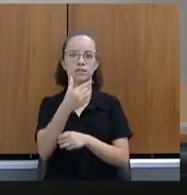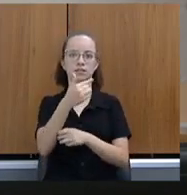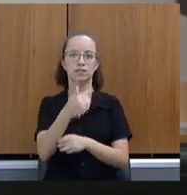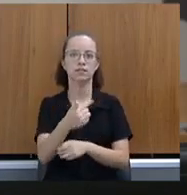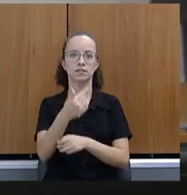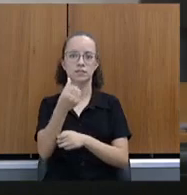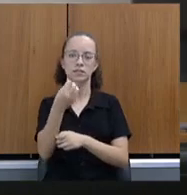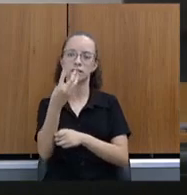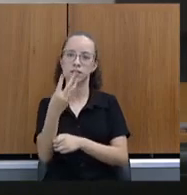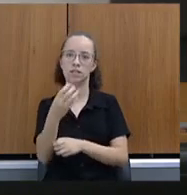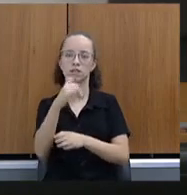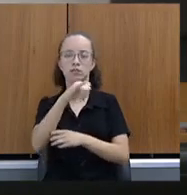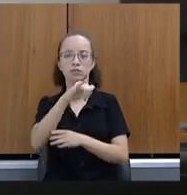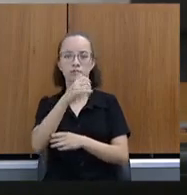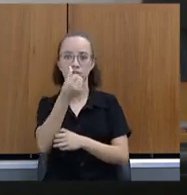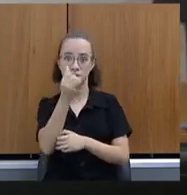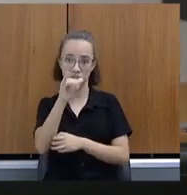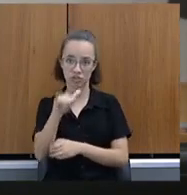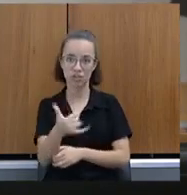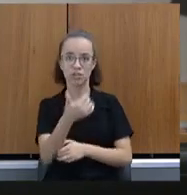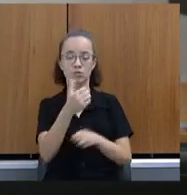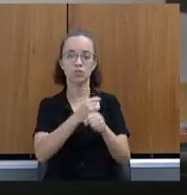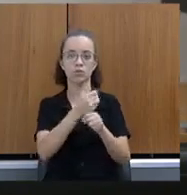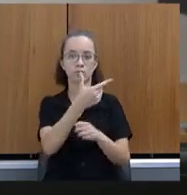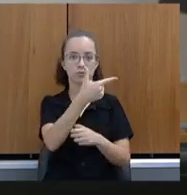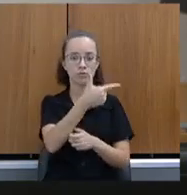de 6 de janeiro 2021